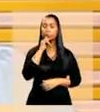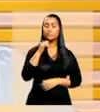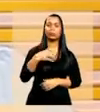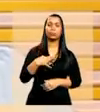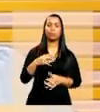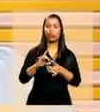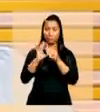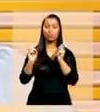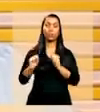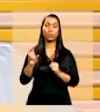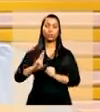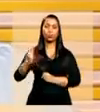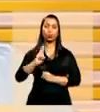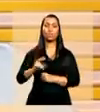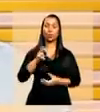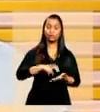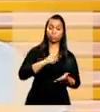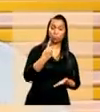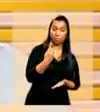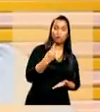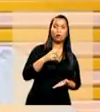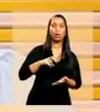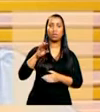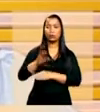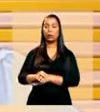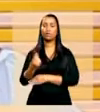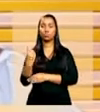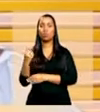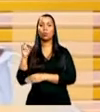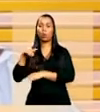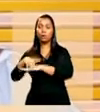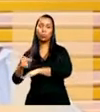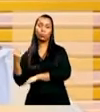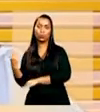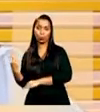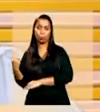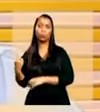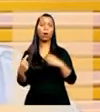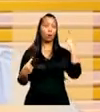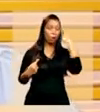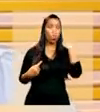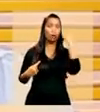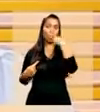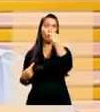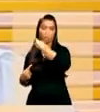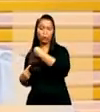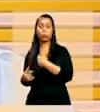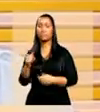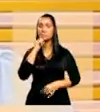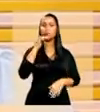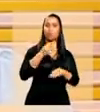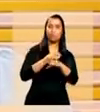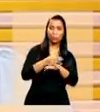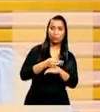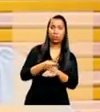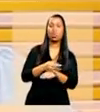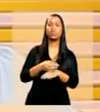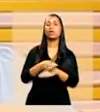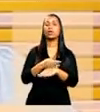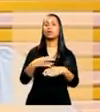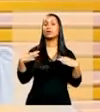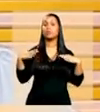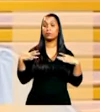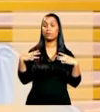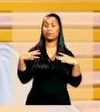deixo o Marcelinho usar. Certo. 1 hora de manhã, 1 hora à tarde, 1 hora à noite. ainda quando é feriado, quando é férias, eles querem ficar